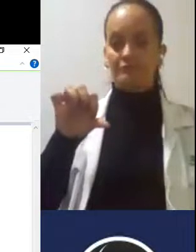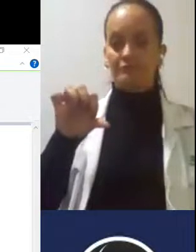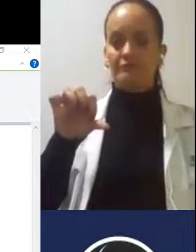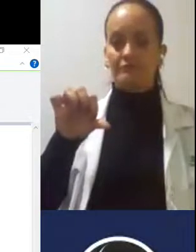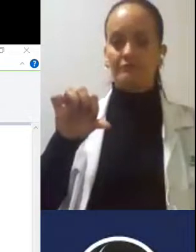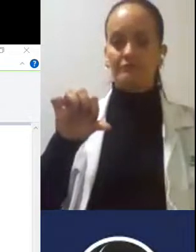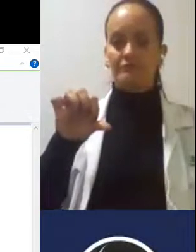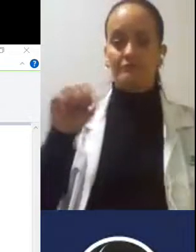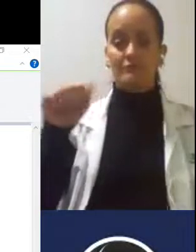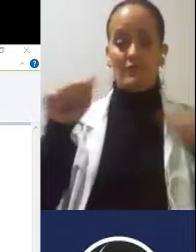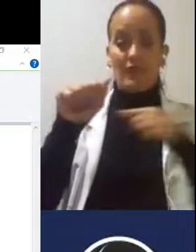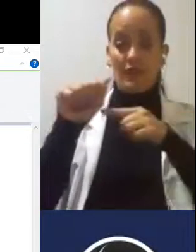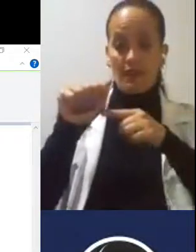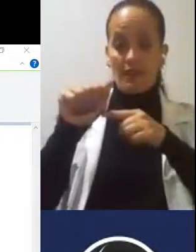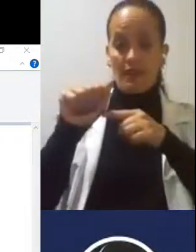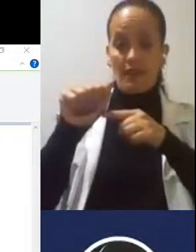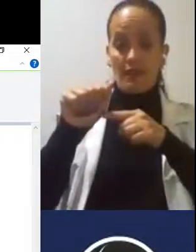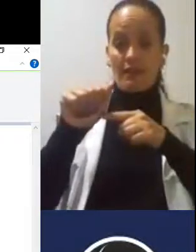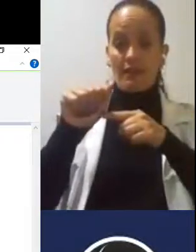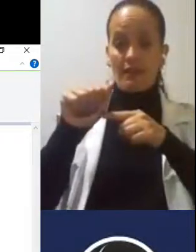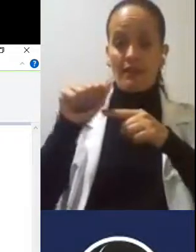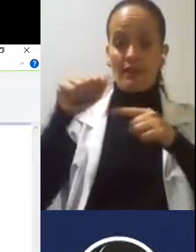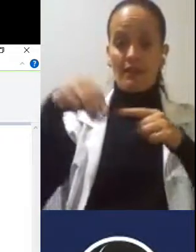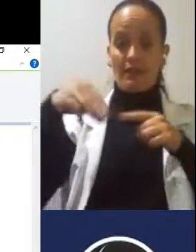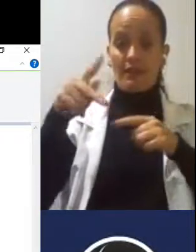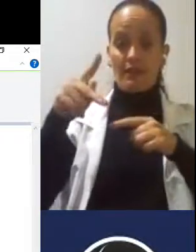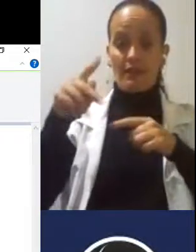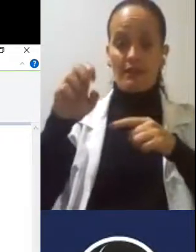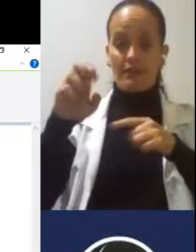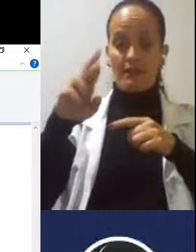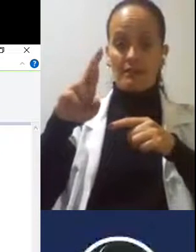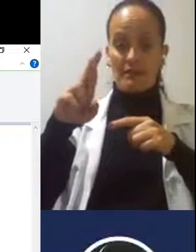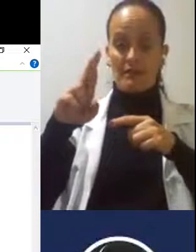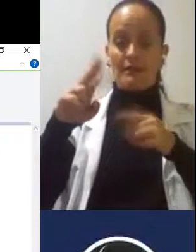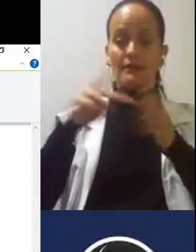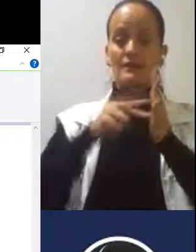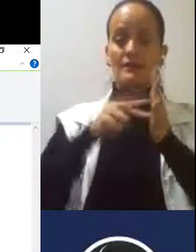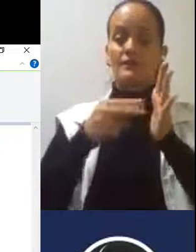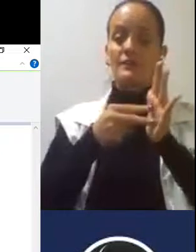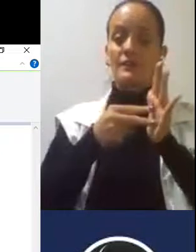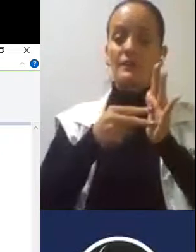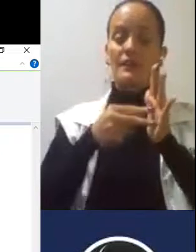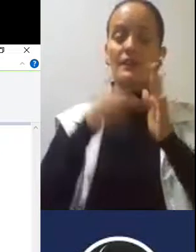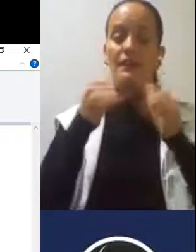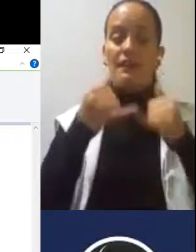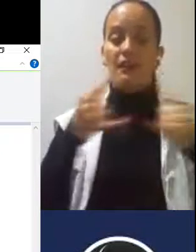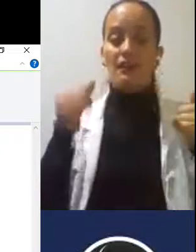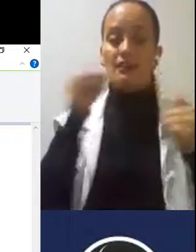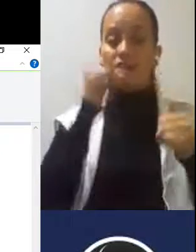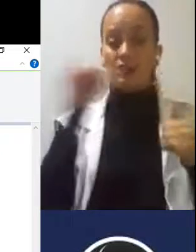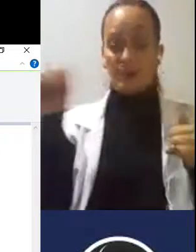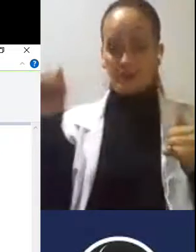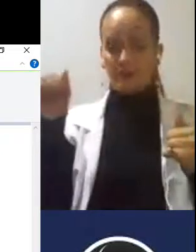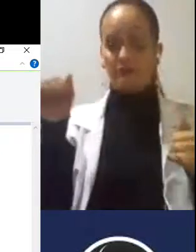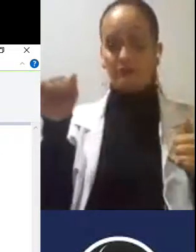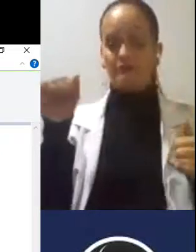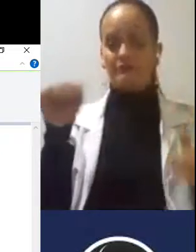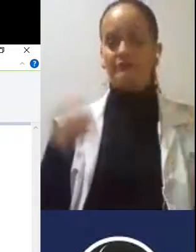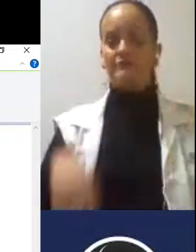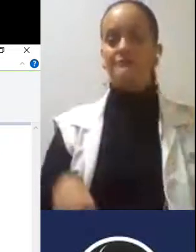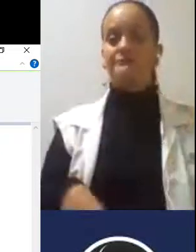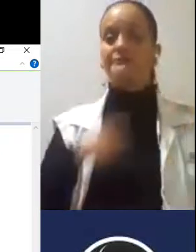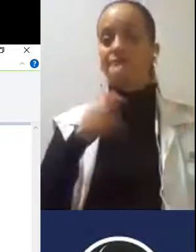certo? Então, esse aí é o valor final que a gente tem de corrente. Isso aqui, ó, se a gente for representar em miliampere,